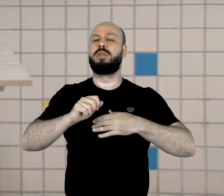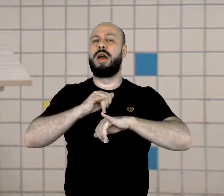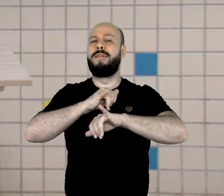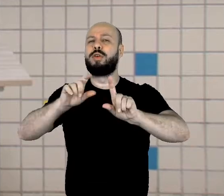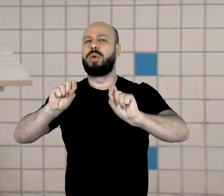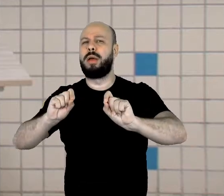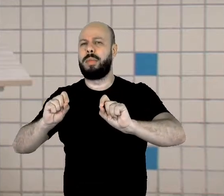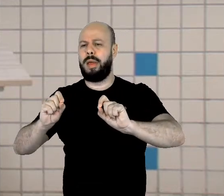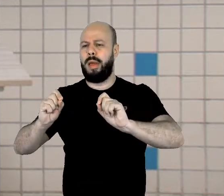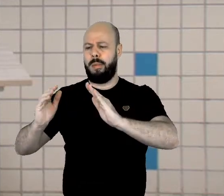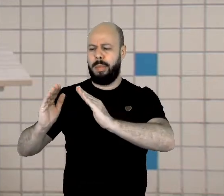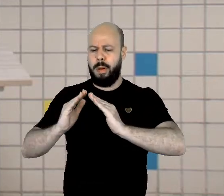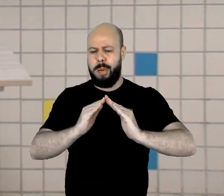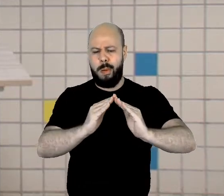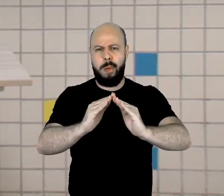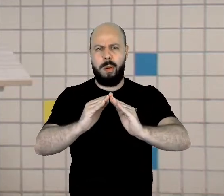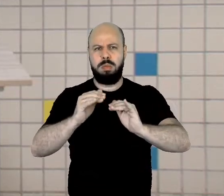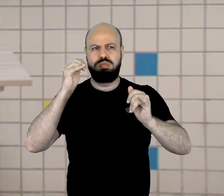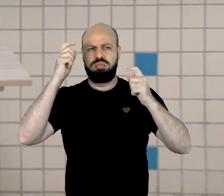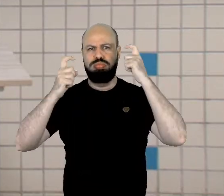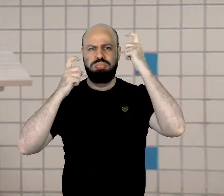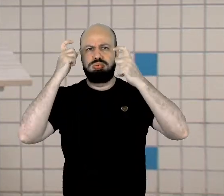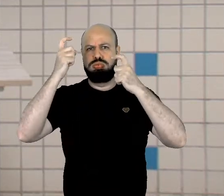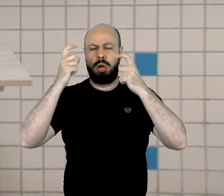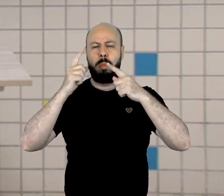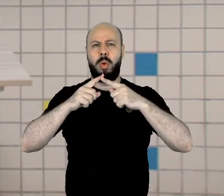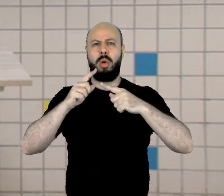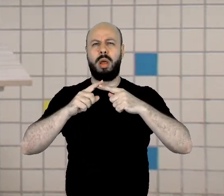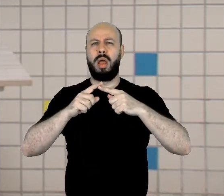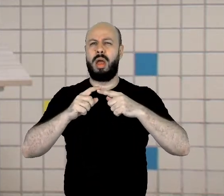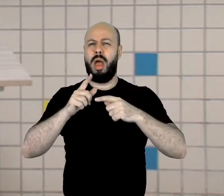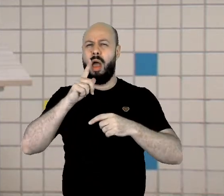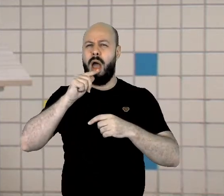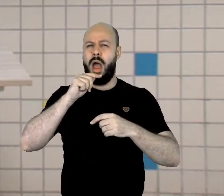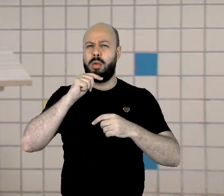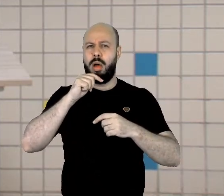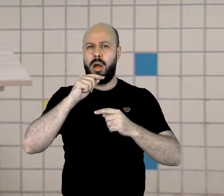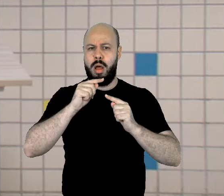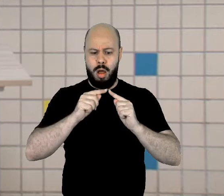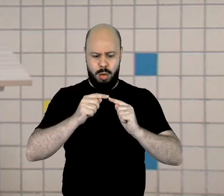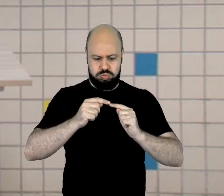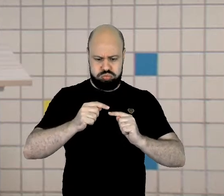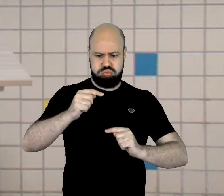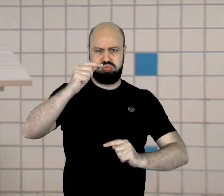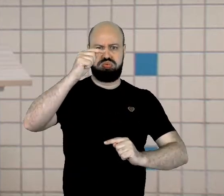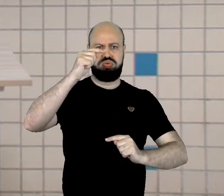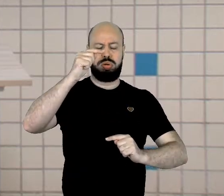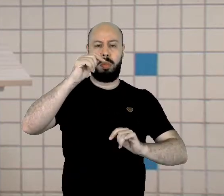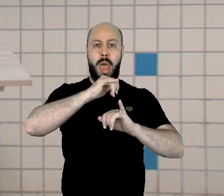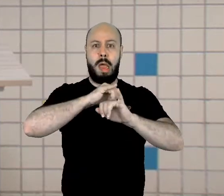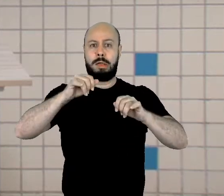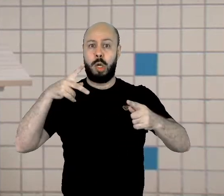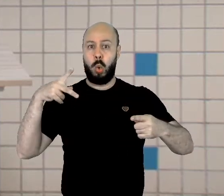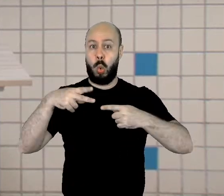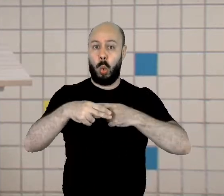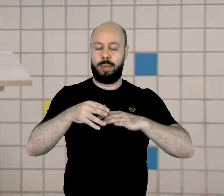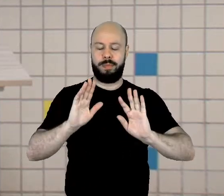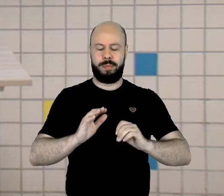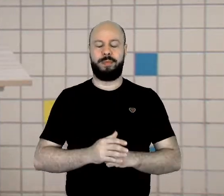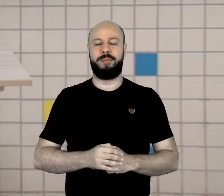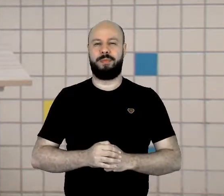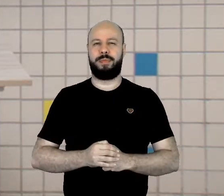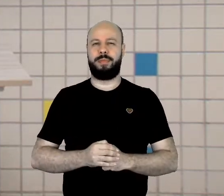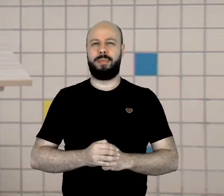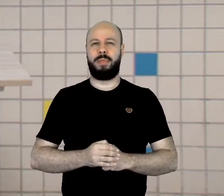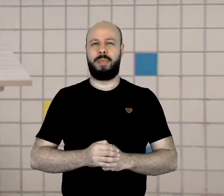ficaram preocupados após terem um aumento na conta de água e receberem avisos de corte. Então a gente